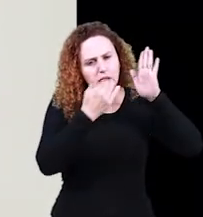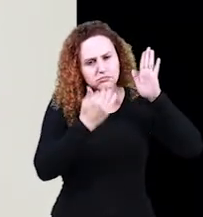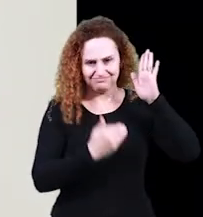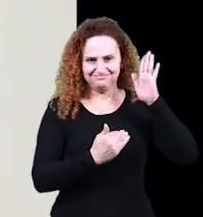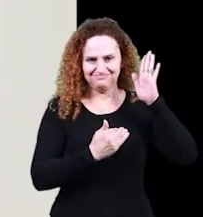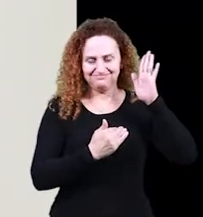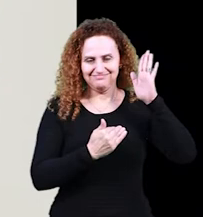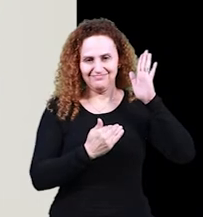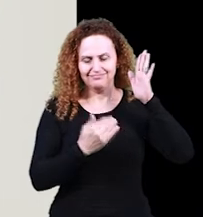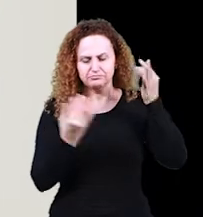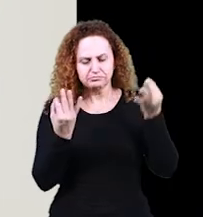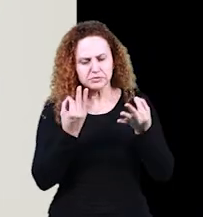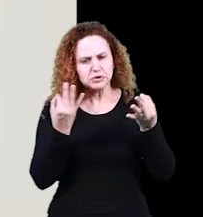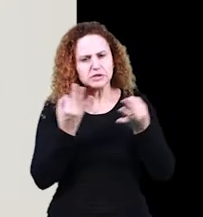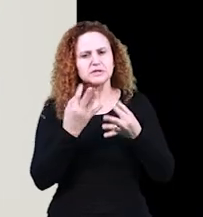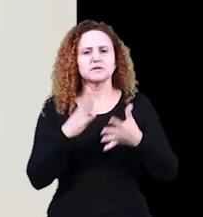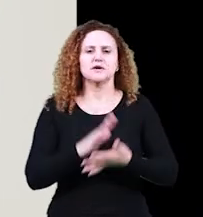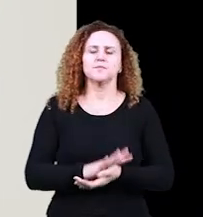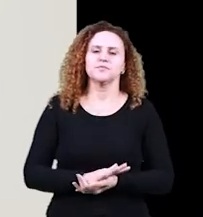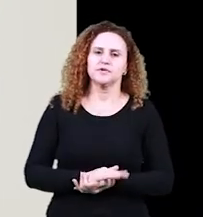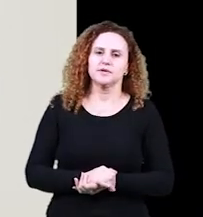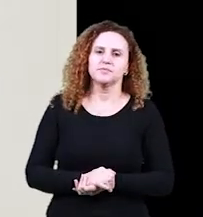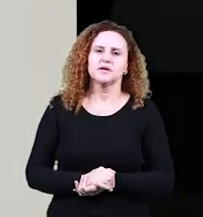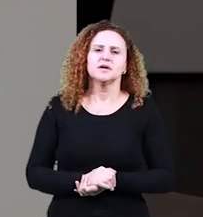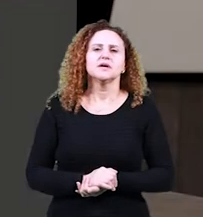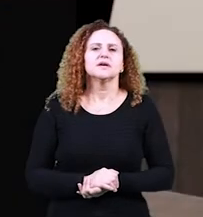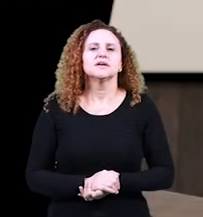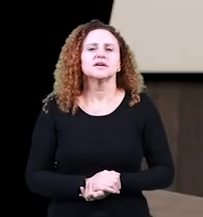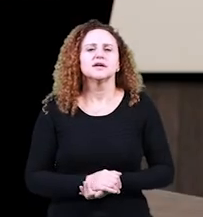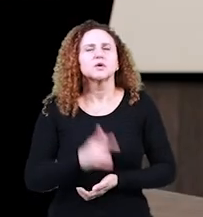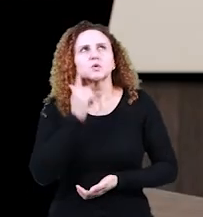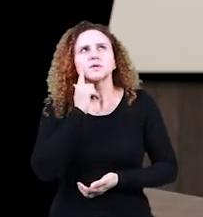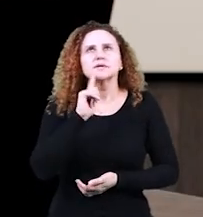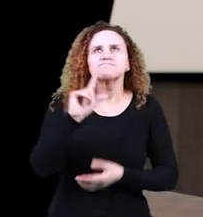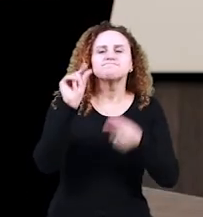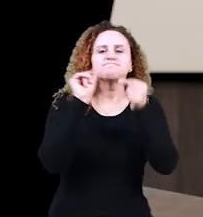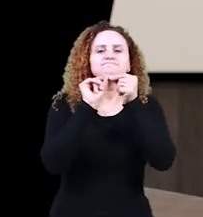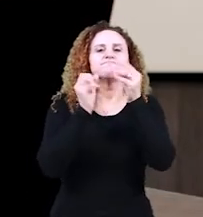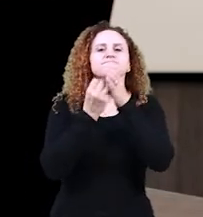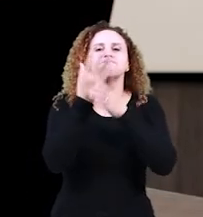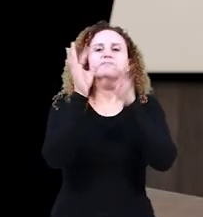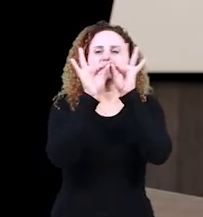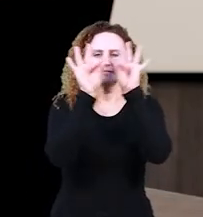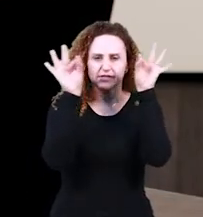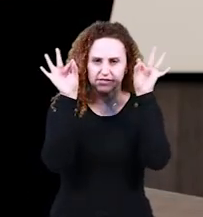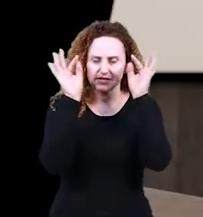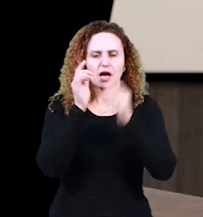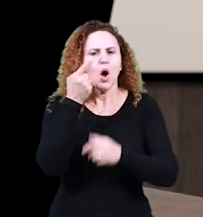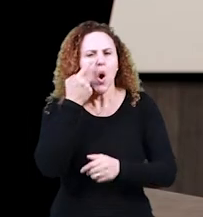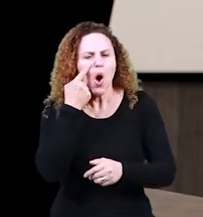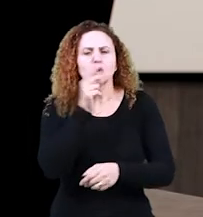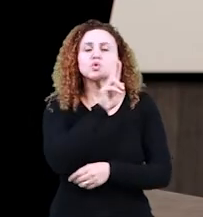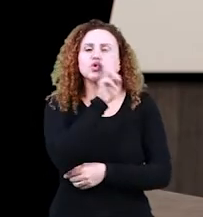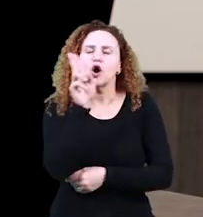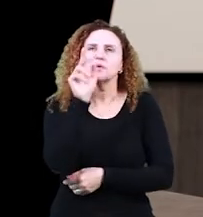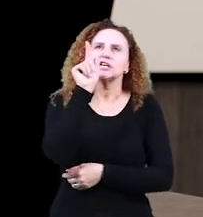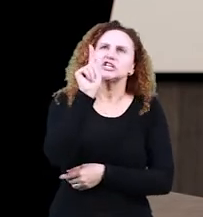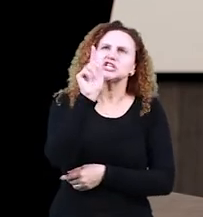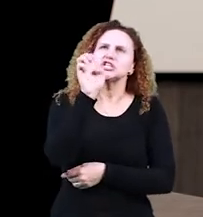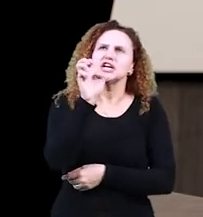delas ordenadas e permitem ao falante gerar um número infinito de frases vejam que o nome